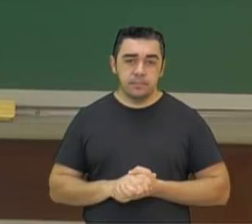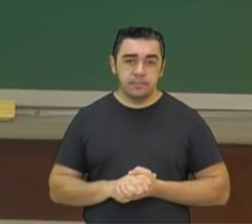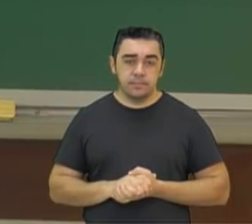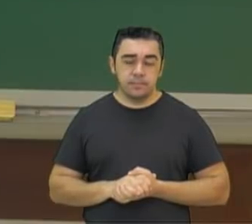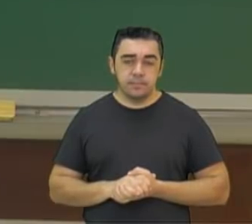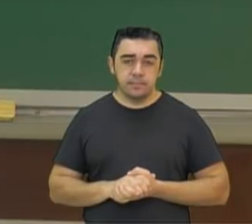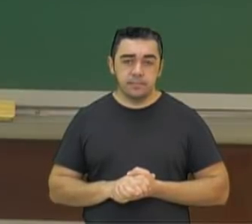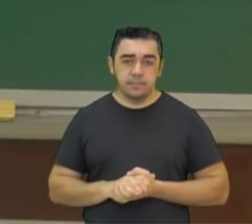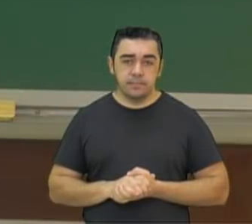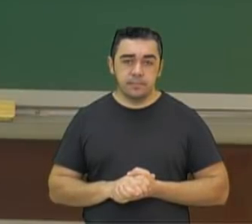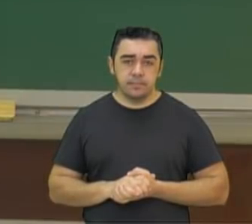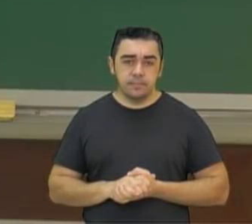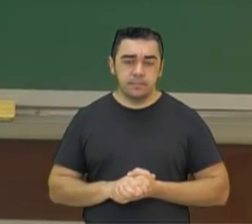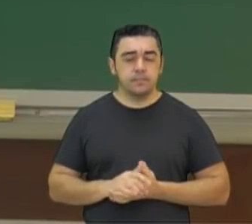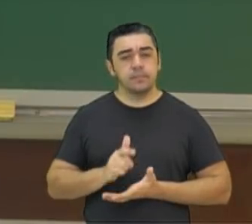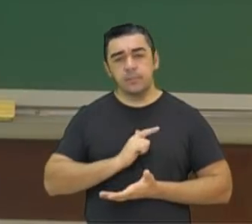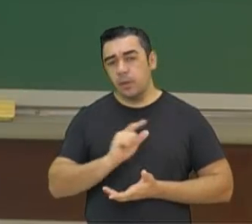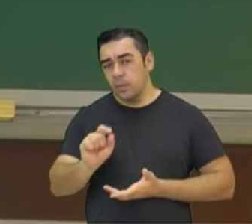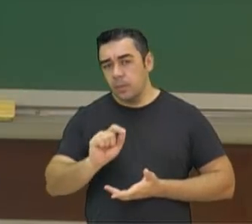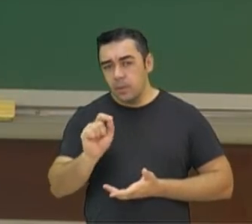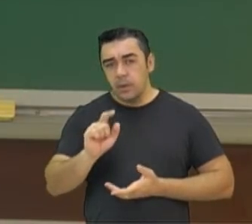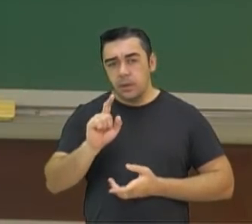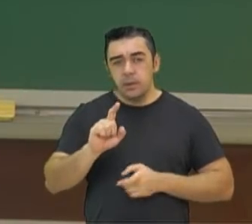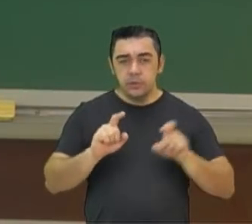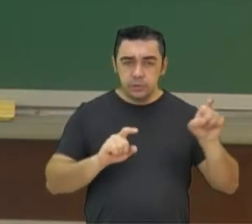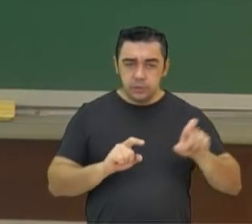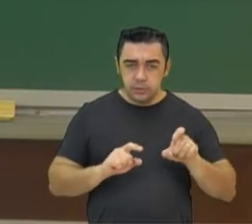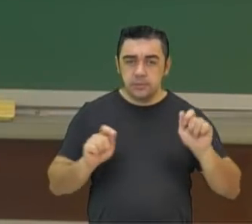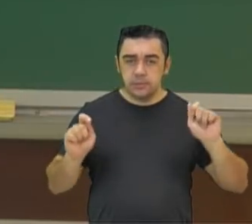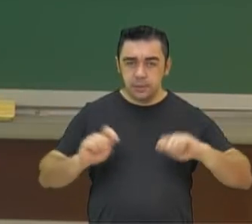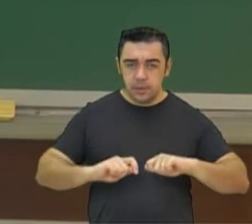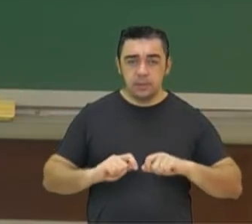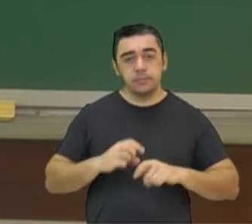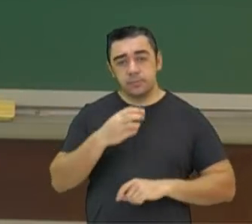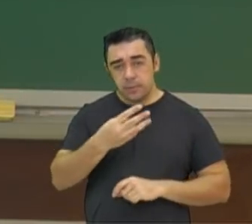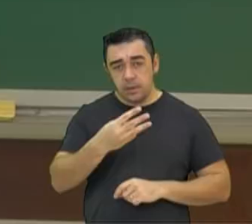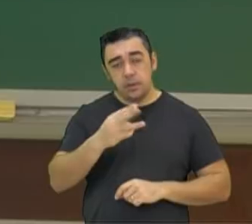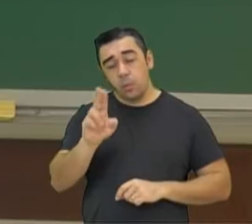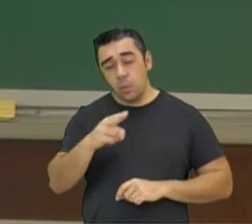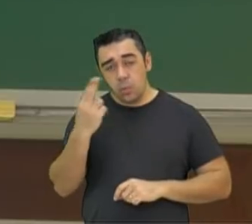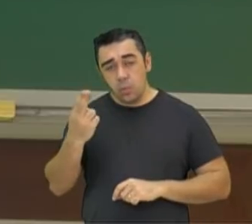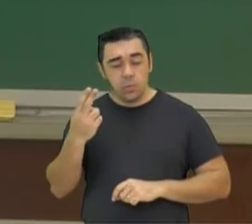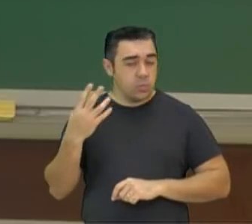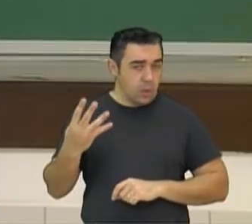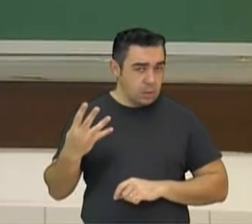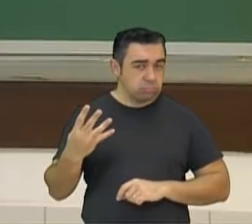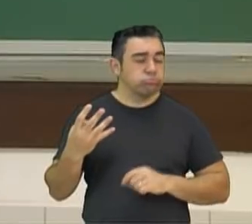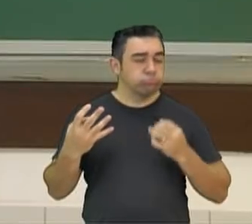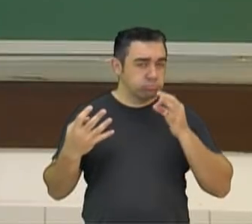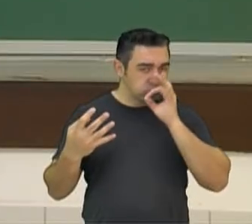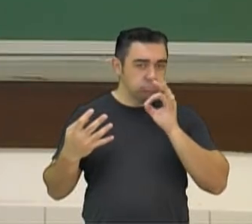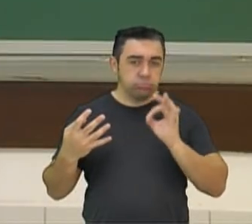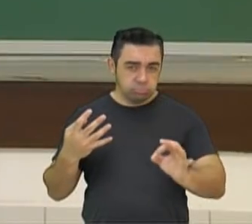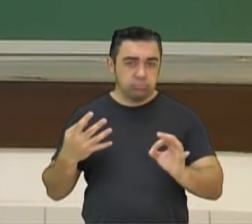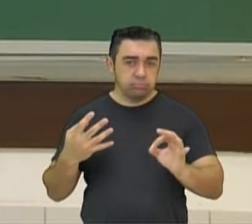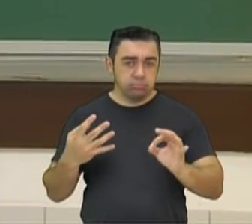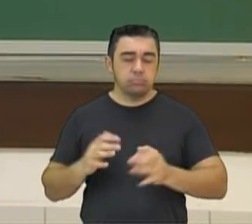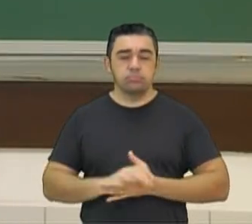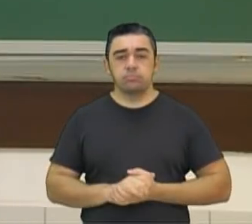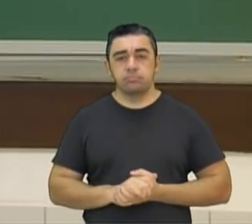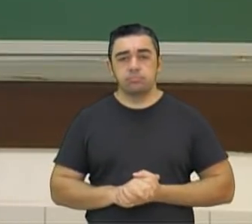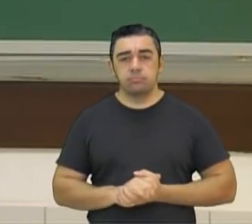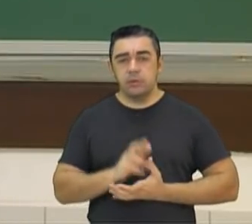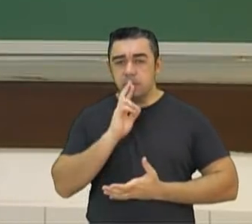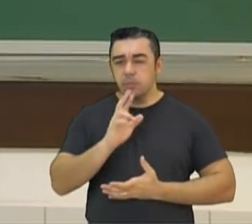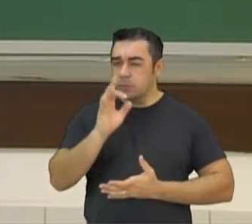4. Então, temos que o nosso x pode ser 3 ou 4, que vai satisfazer a